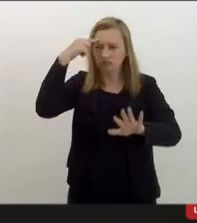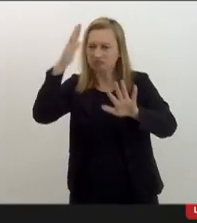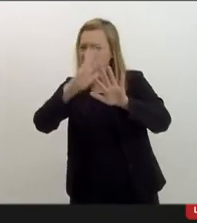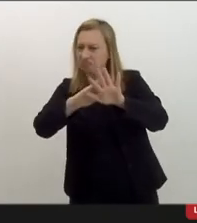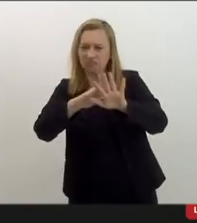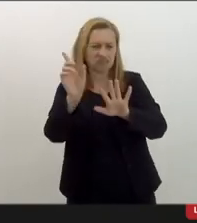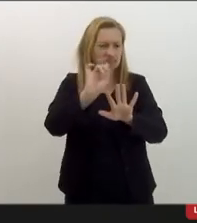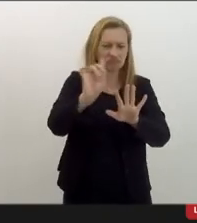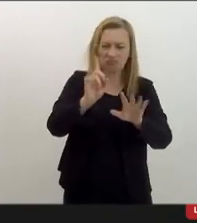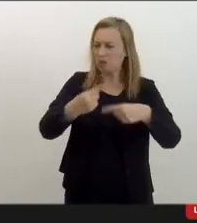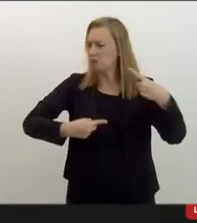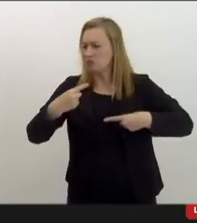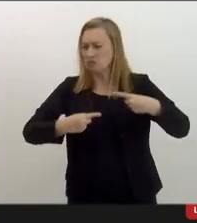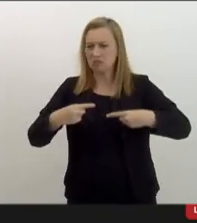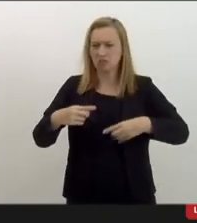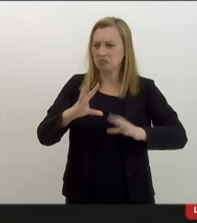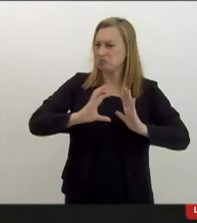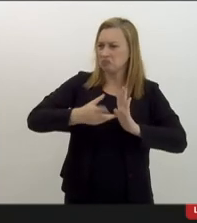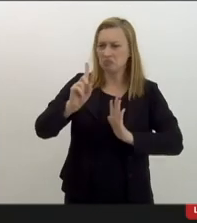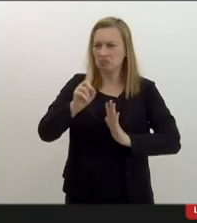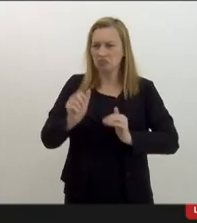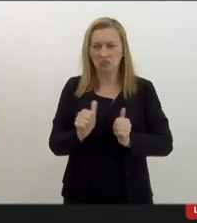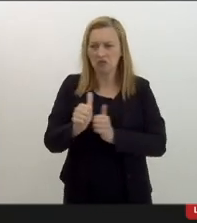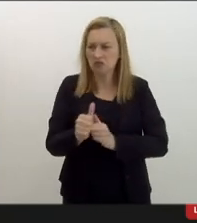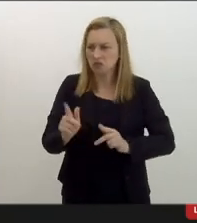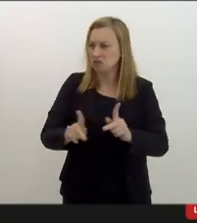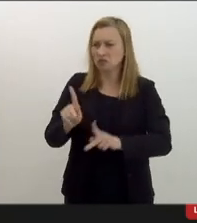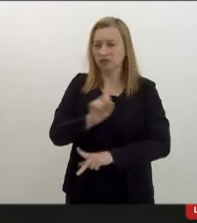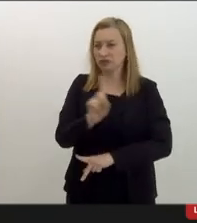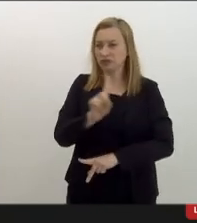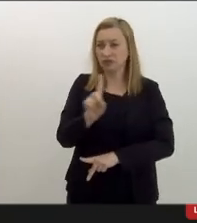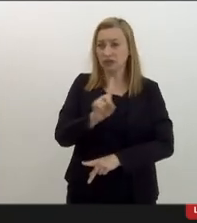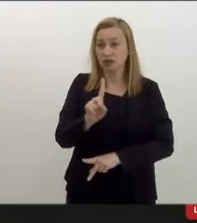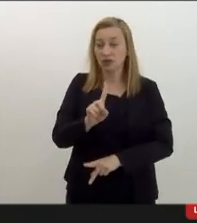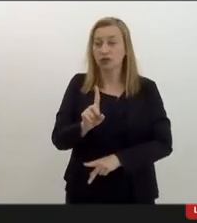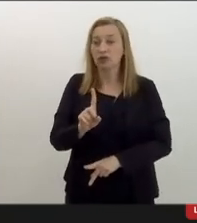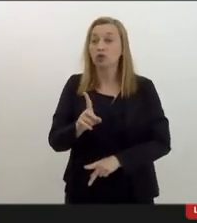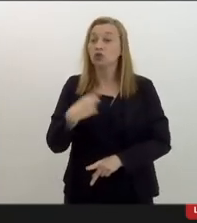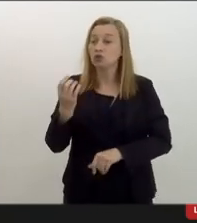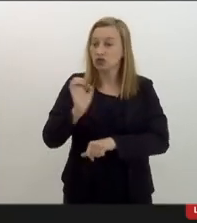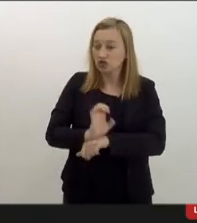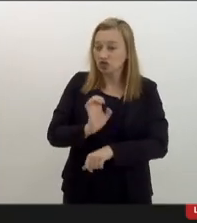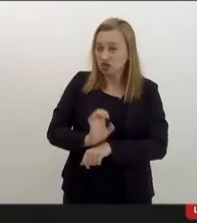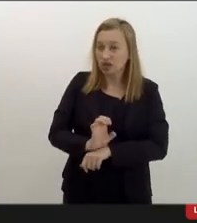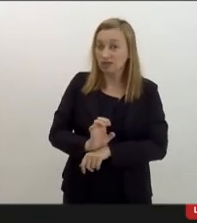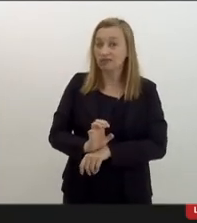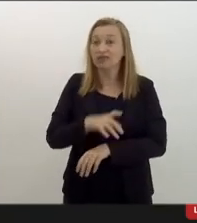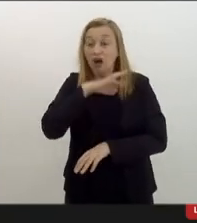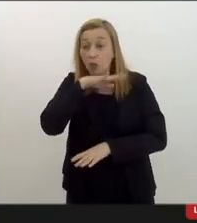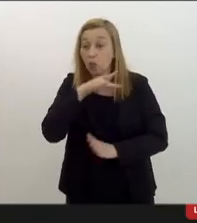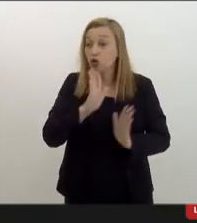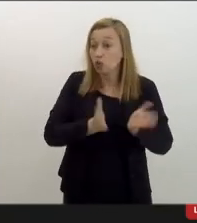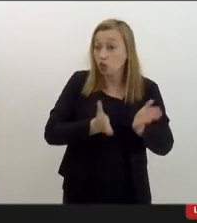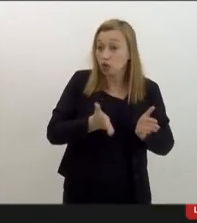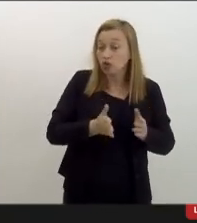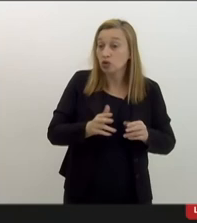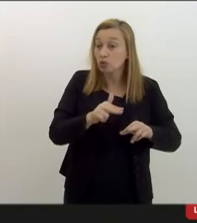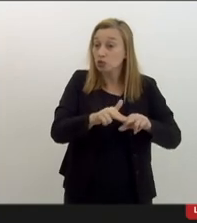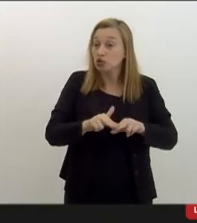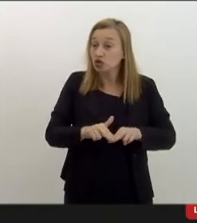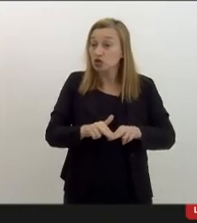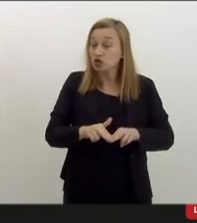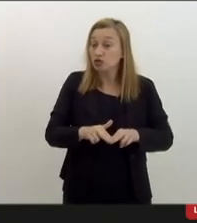né questões políticas e partidárias à frente para a população o nosso país nosso Estado está nessa situação hoje porque os políticos